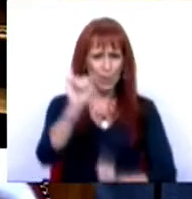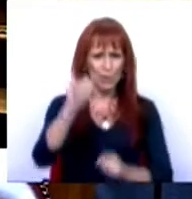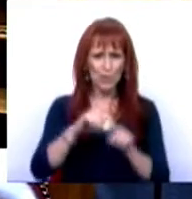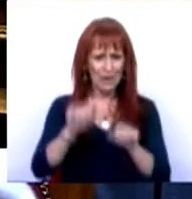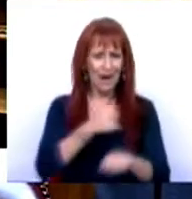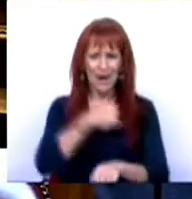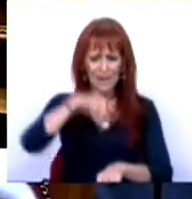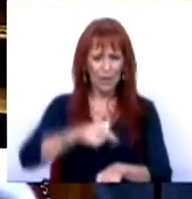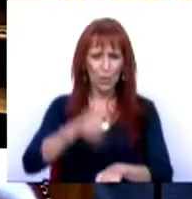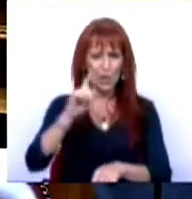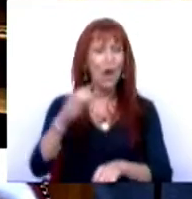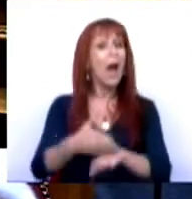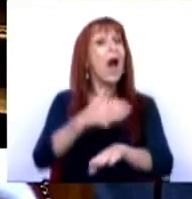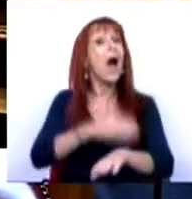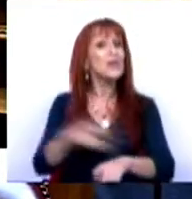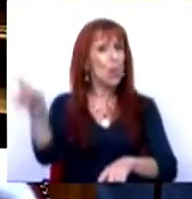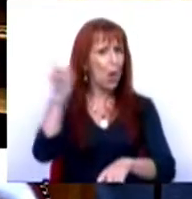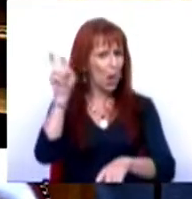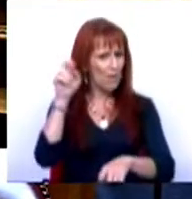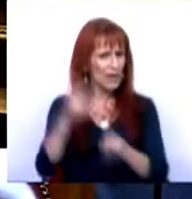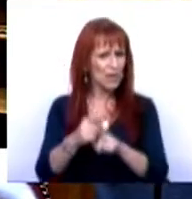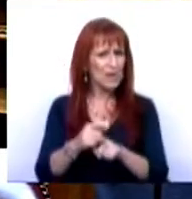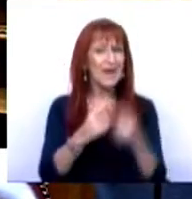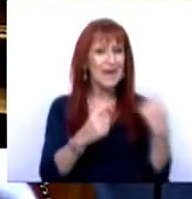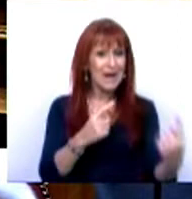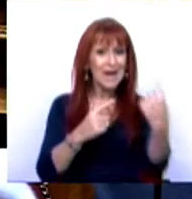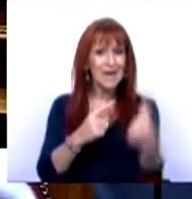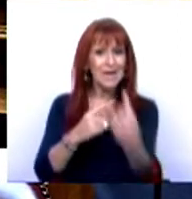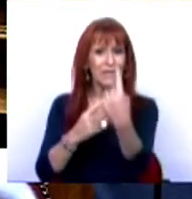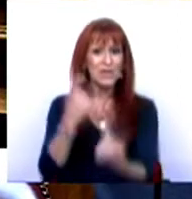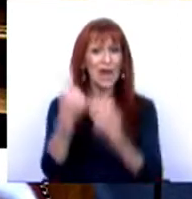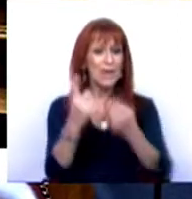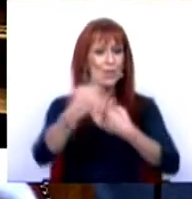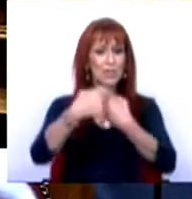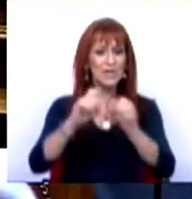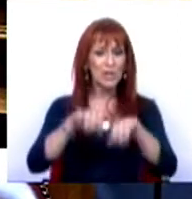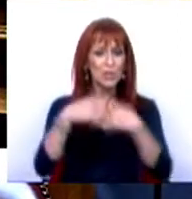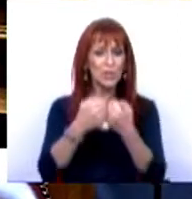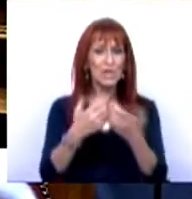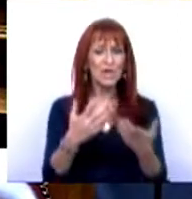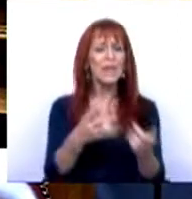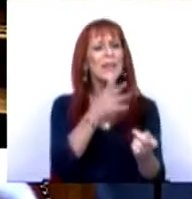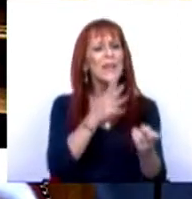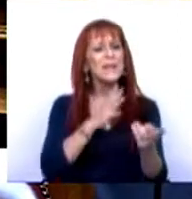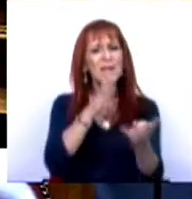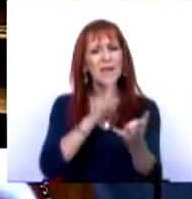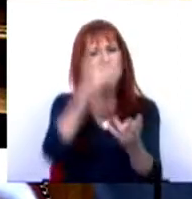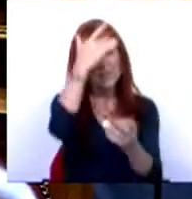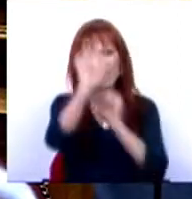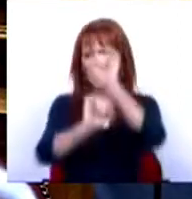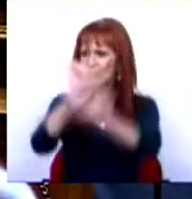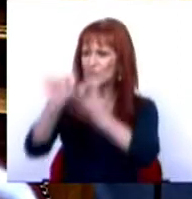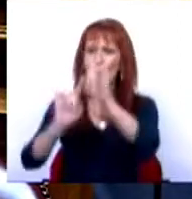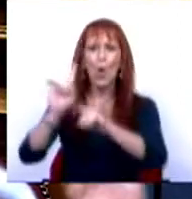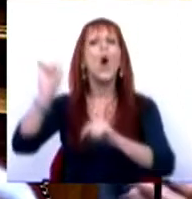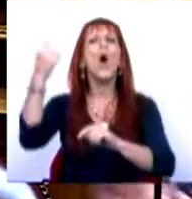esta Casa sem que antes tivesse ouvido individualmente cada um dos parceiros sociais para que dessem os seus pareceres sobre